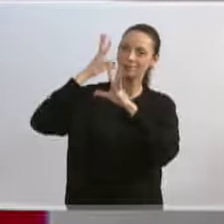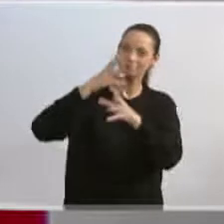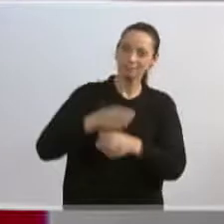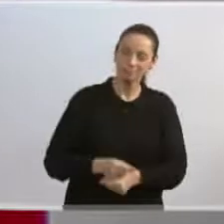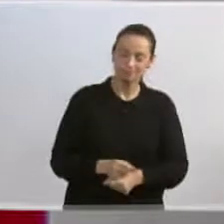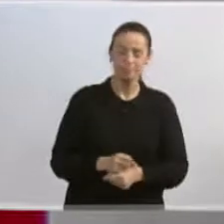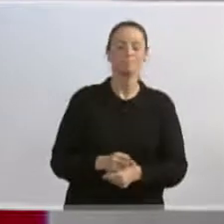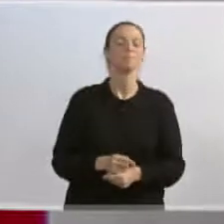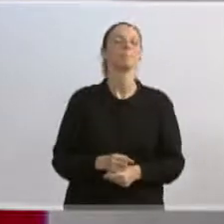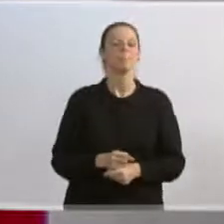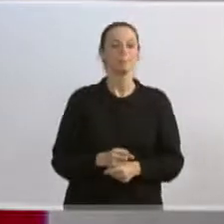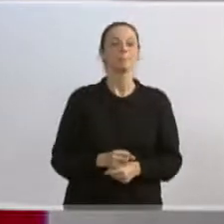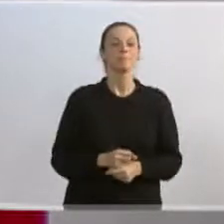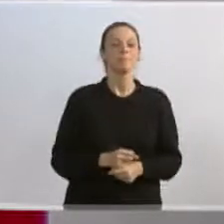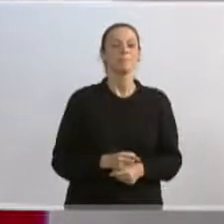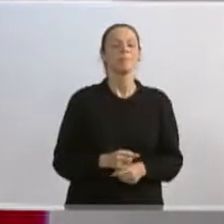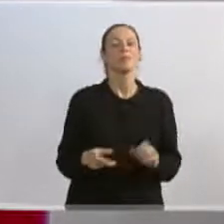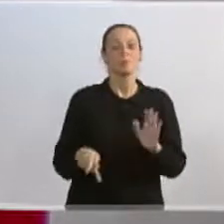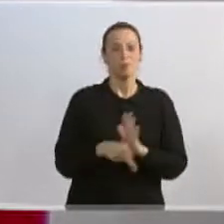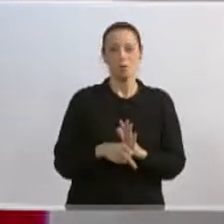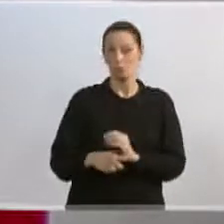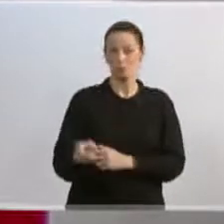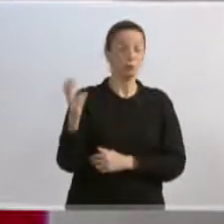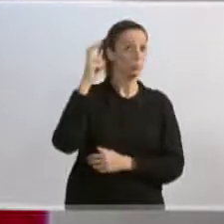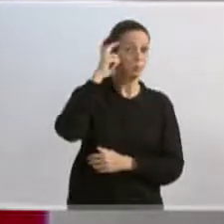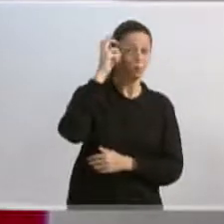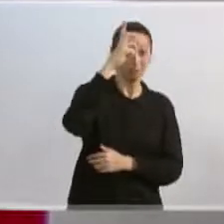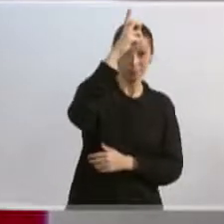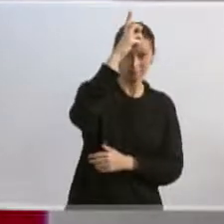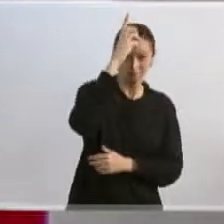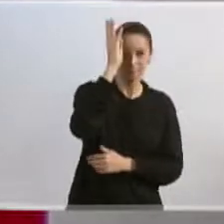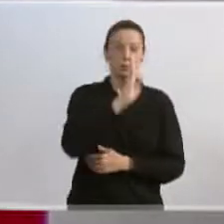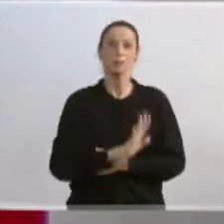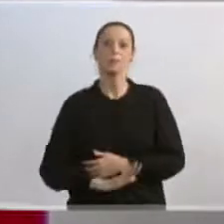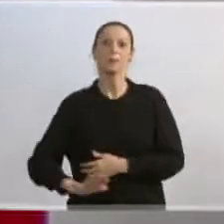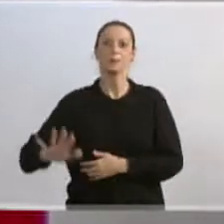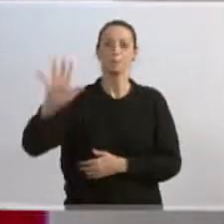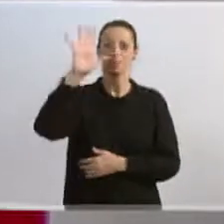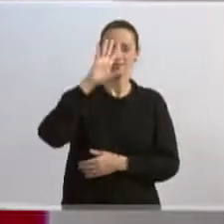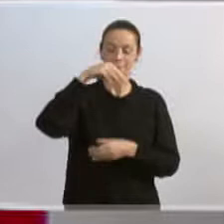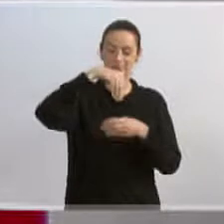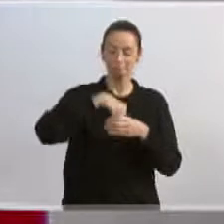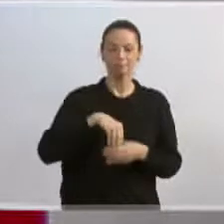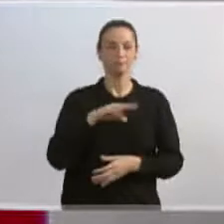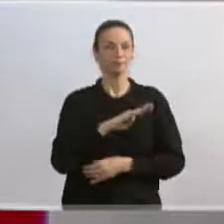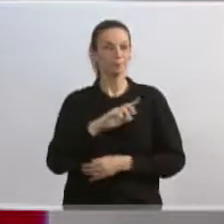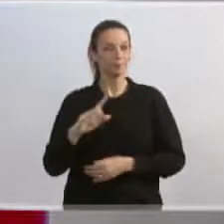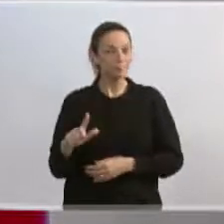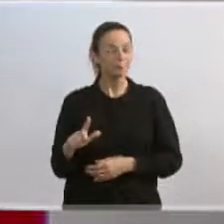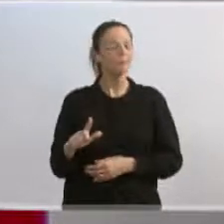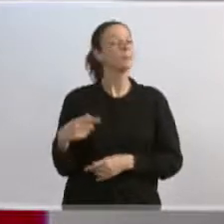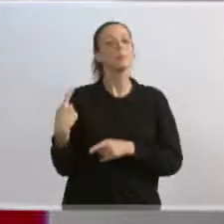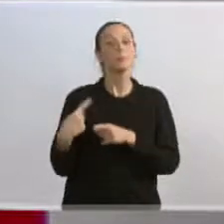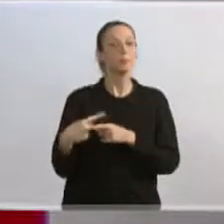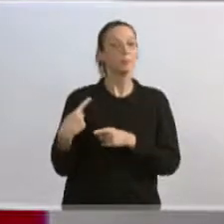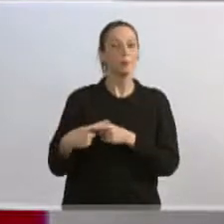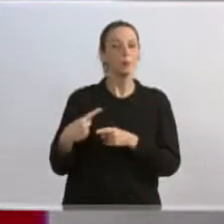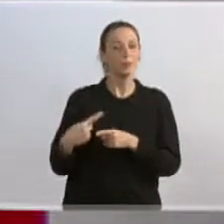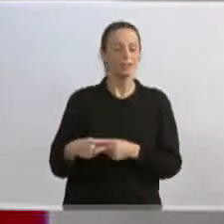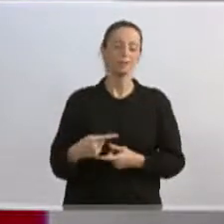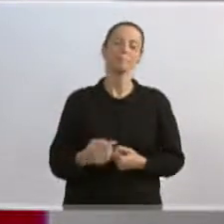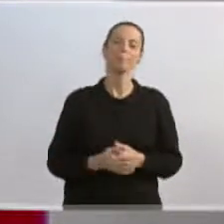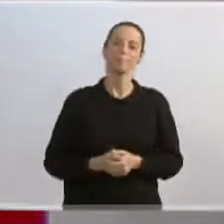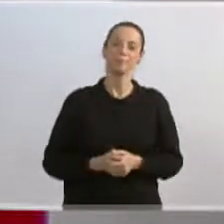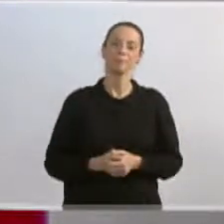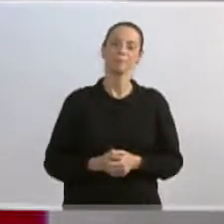tradição teuto germânica tudo brasileira na cidade de blumenau por uma razão muito especial eu